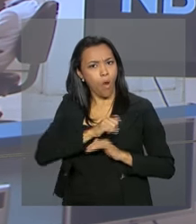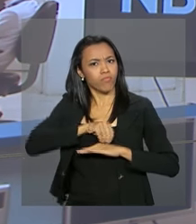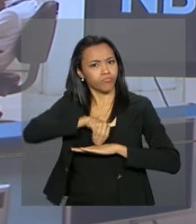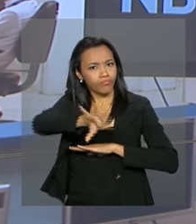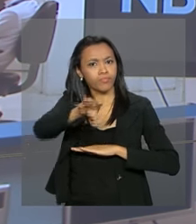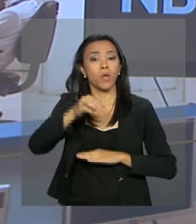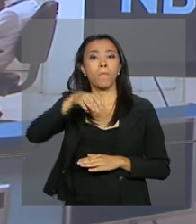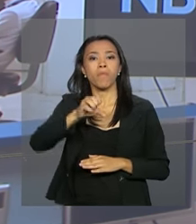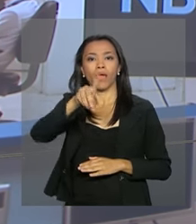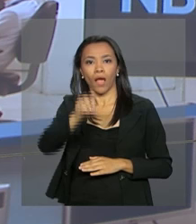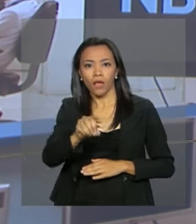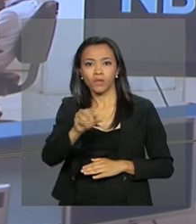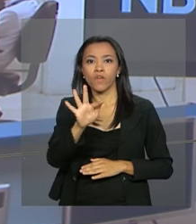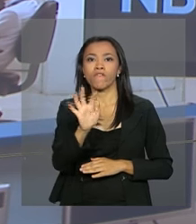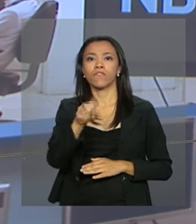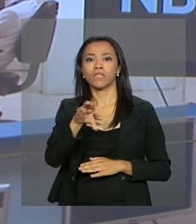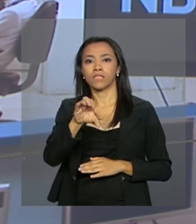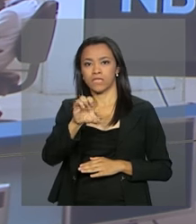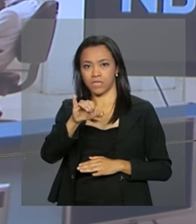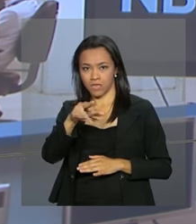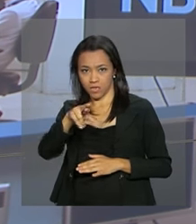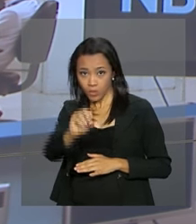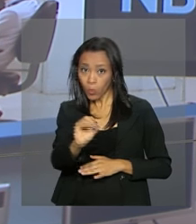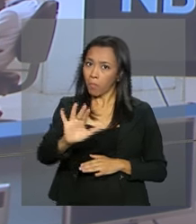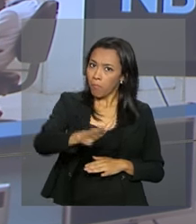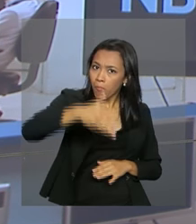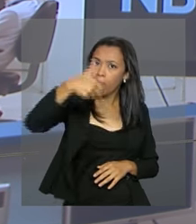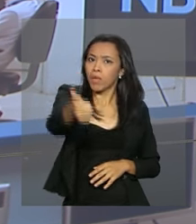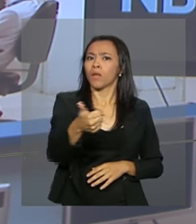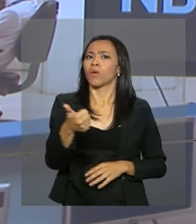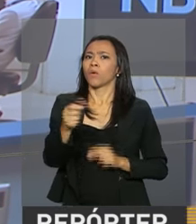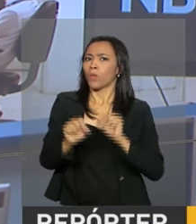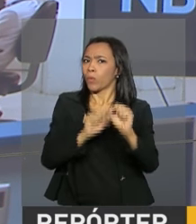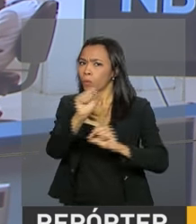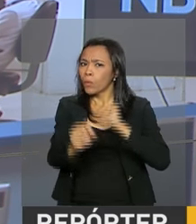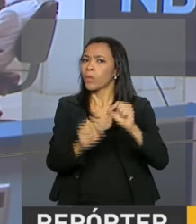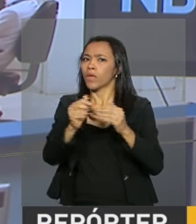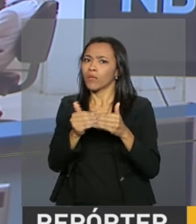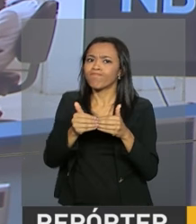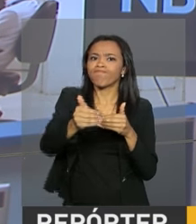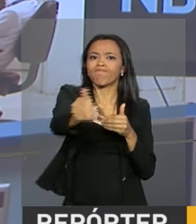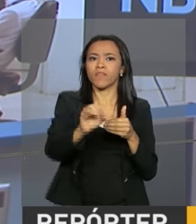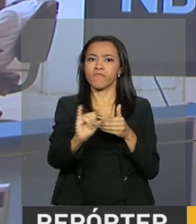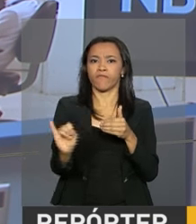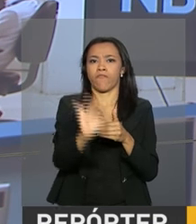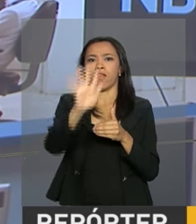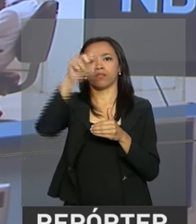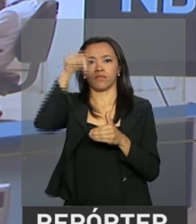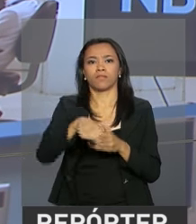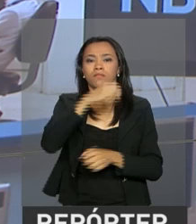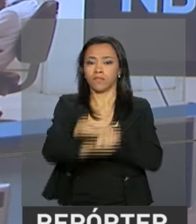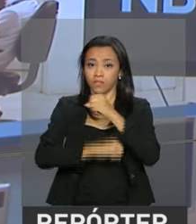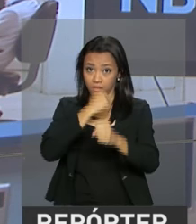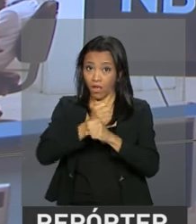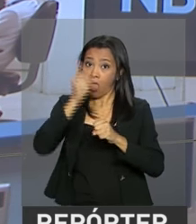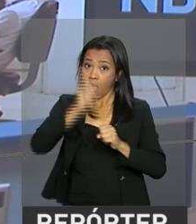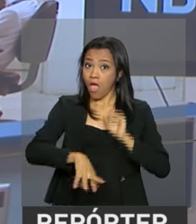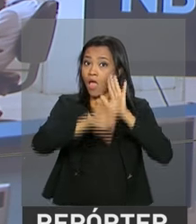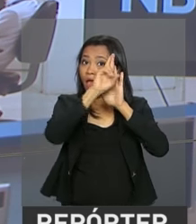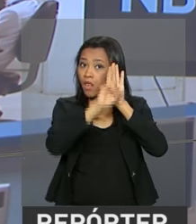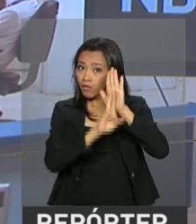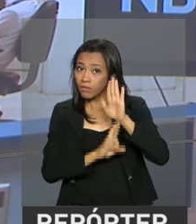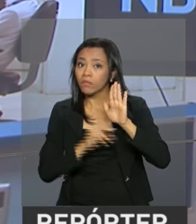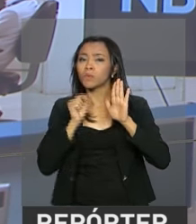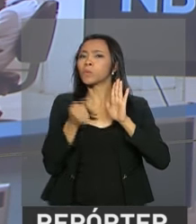mercado financeiro melhorou mais uma vez a previsão para a inflação deste ano é o que mostra o relatório focus do banco